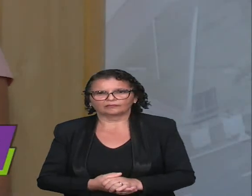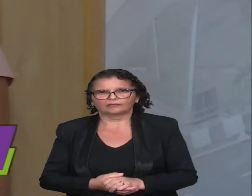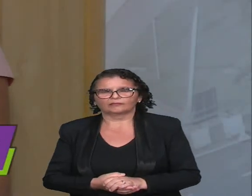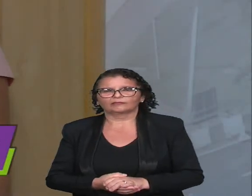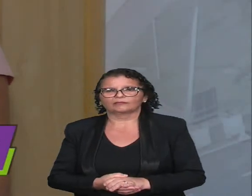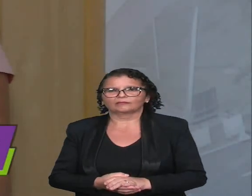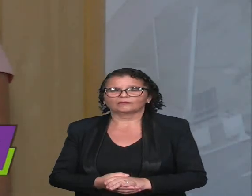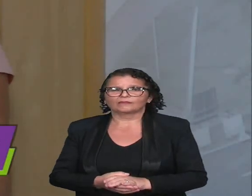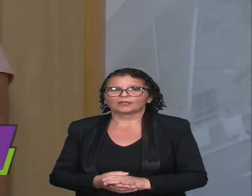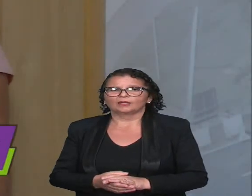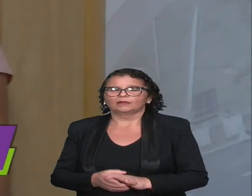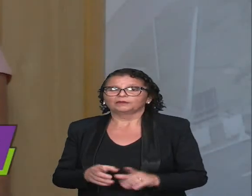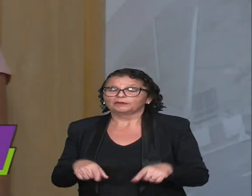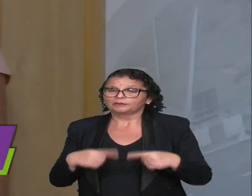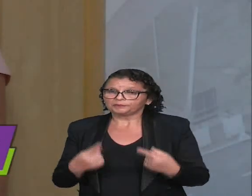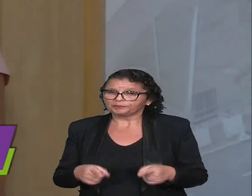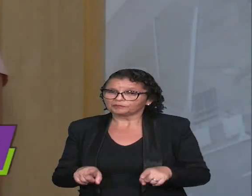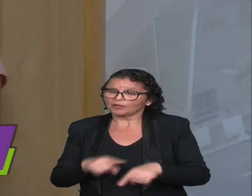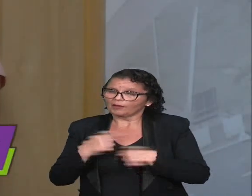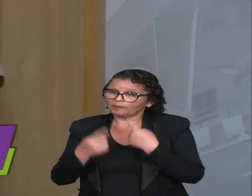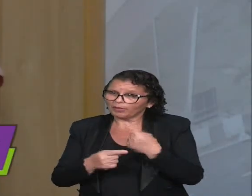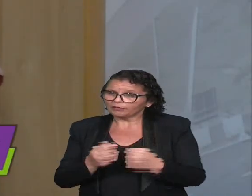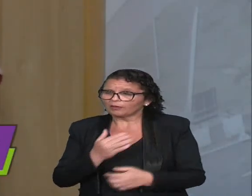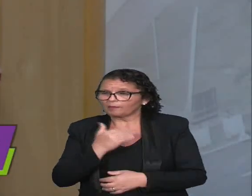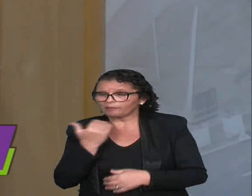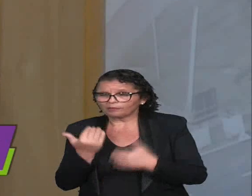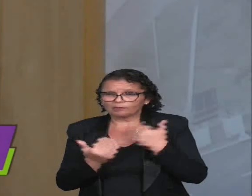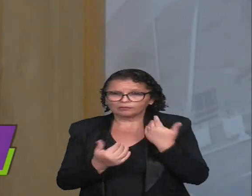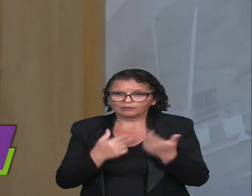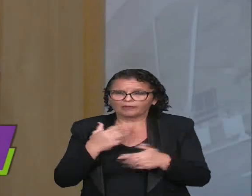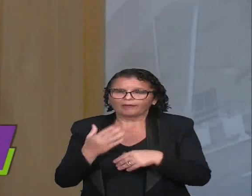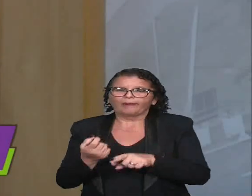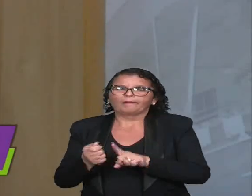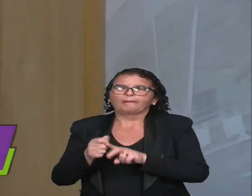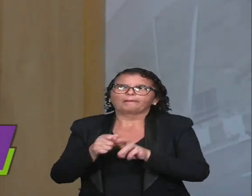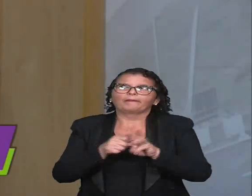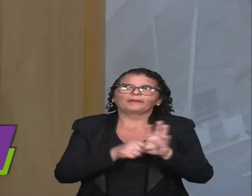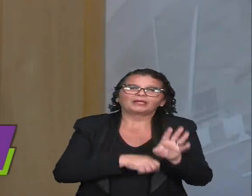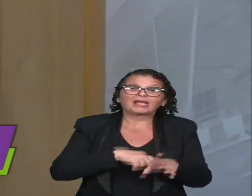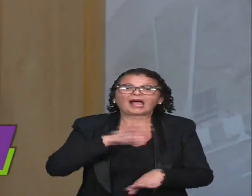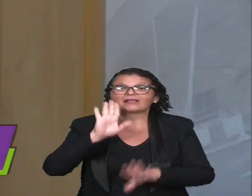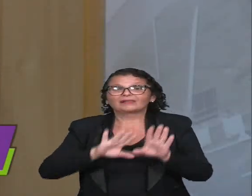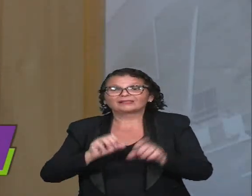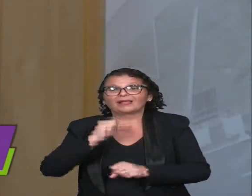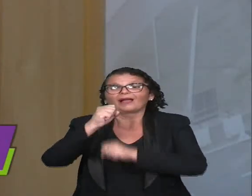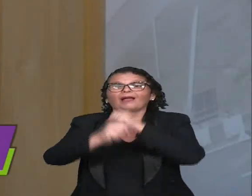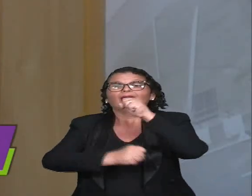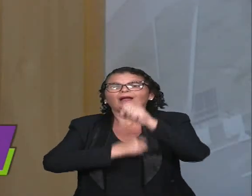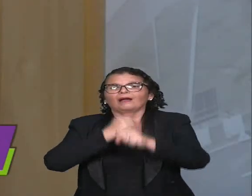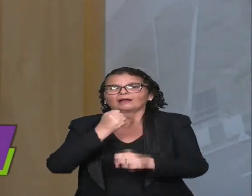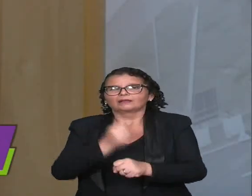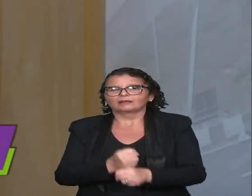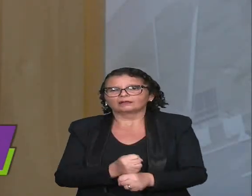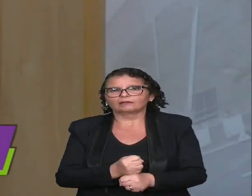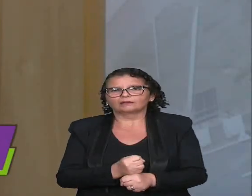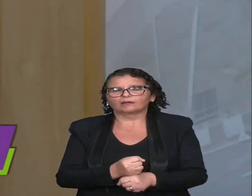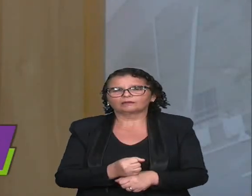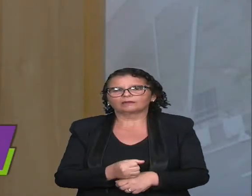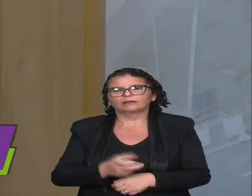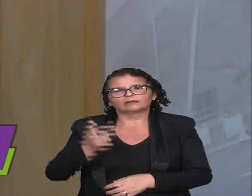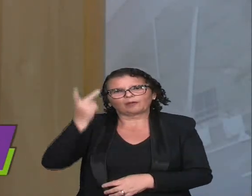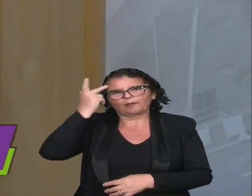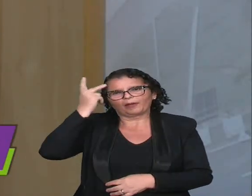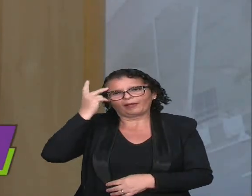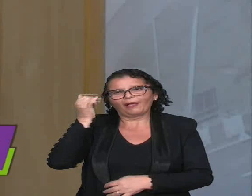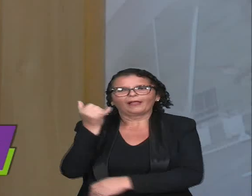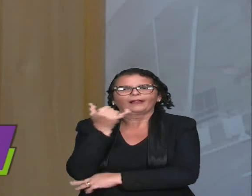só para concluir e mesmo depois do falecimento meses depois ou anos depois o cross do Estado de São Paulo